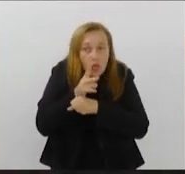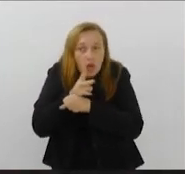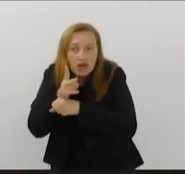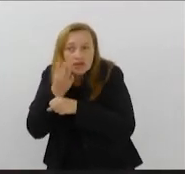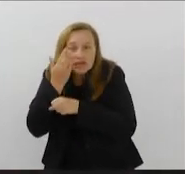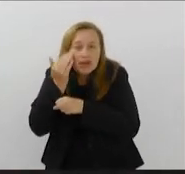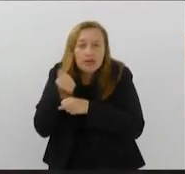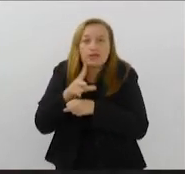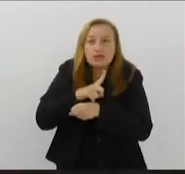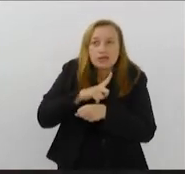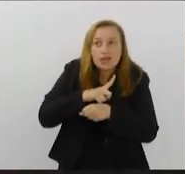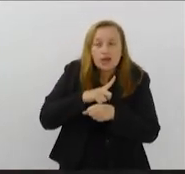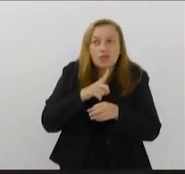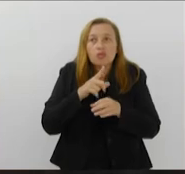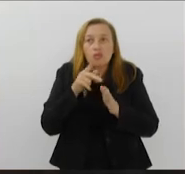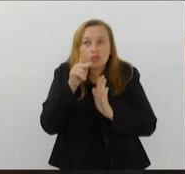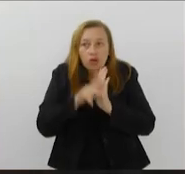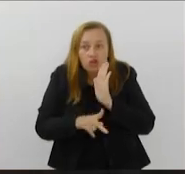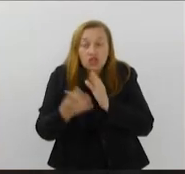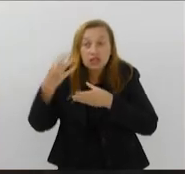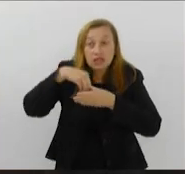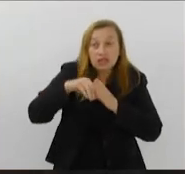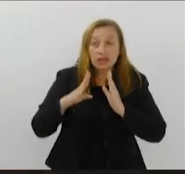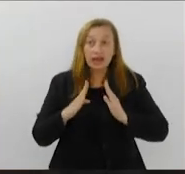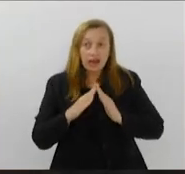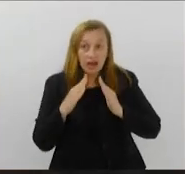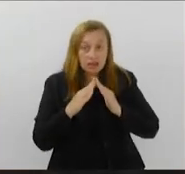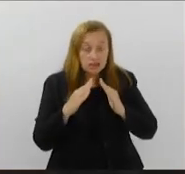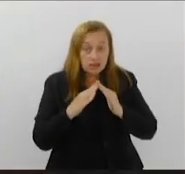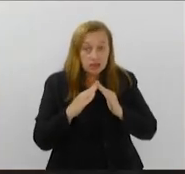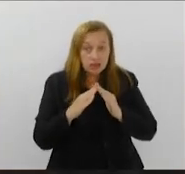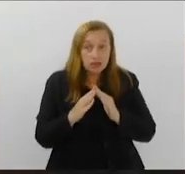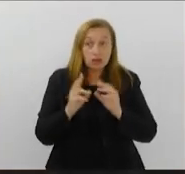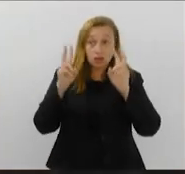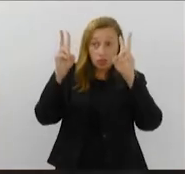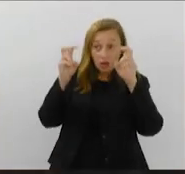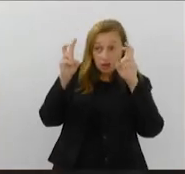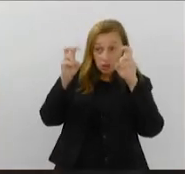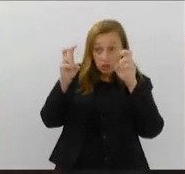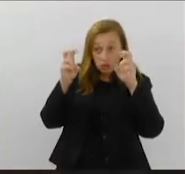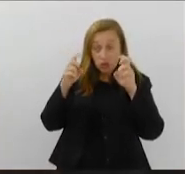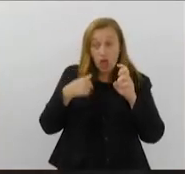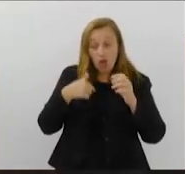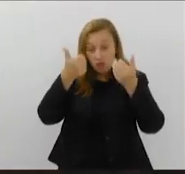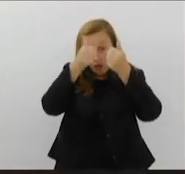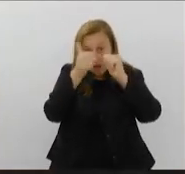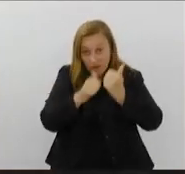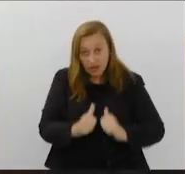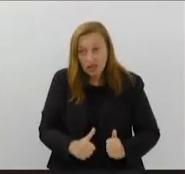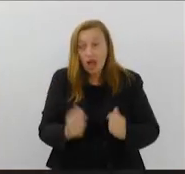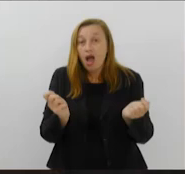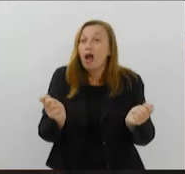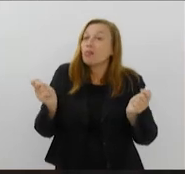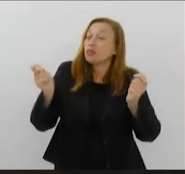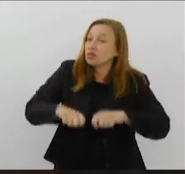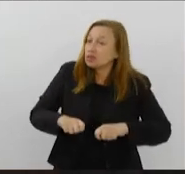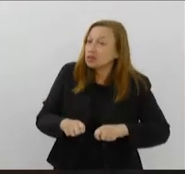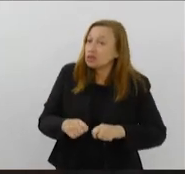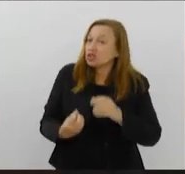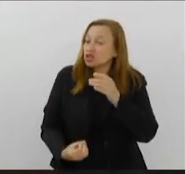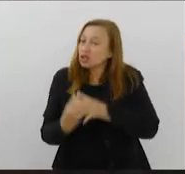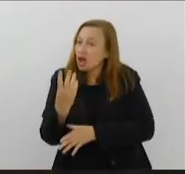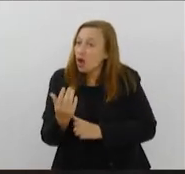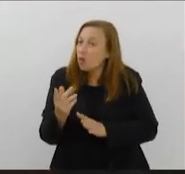se tem algum projeto em tramitação na casa, e eu vou avaliar a possibilidade da gente criar